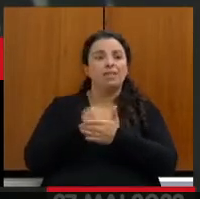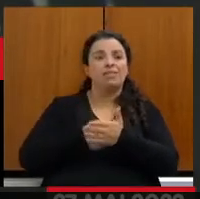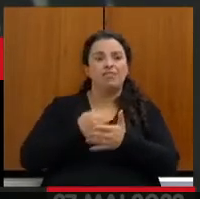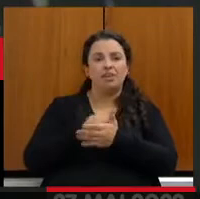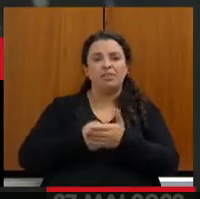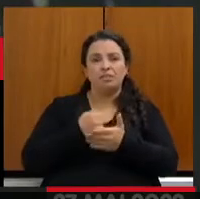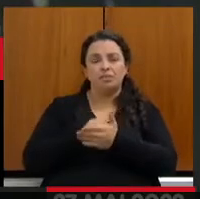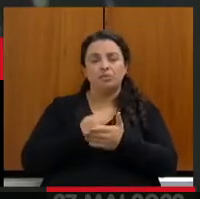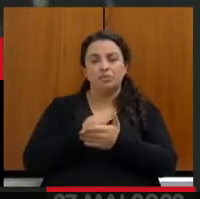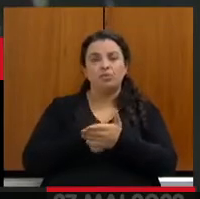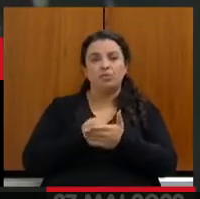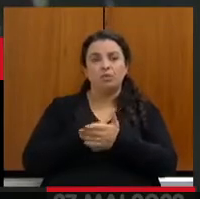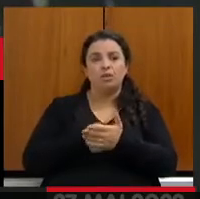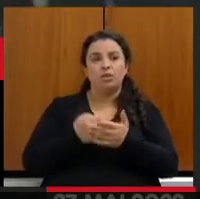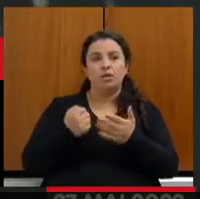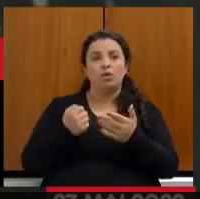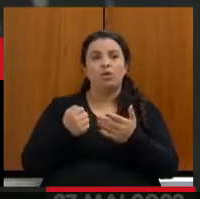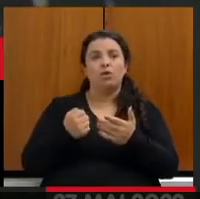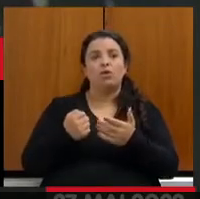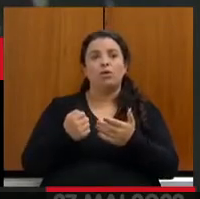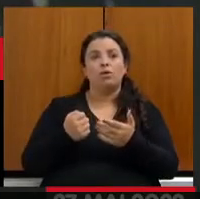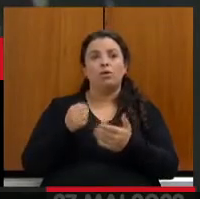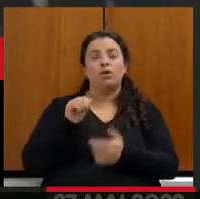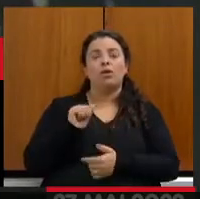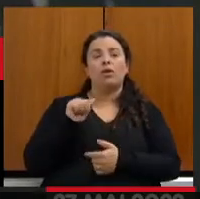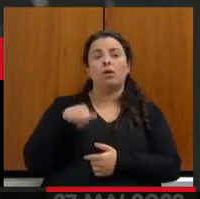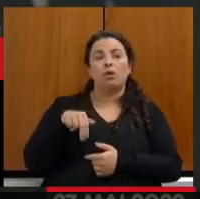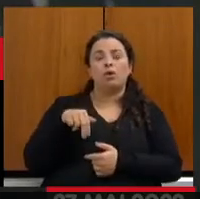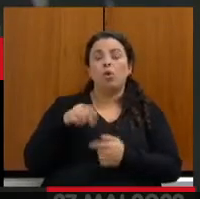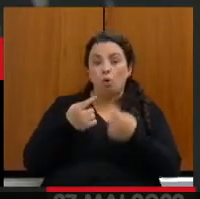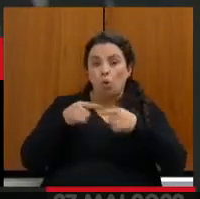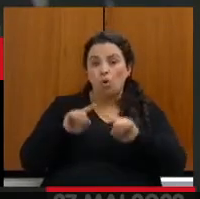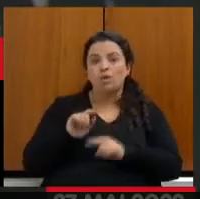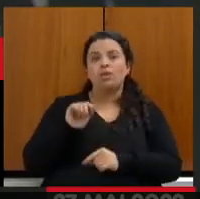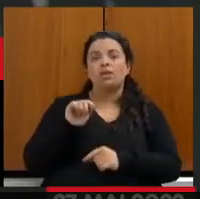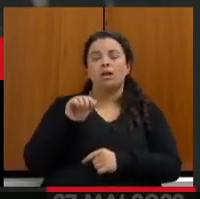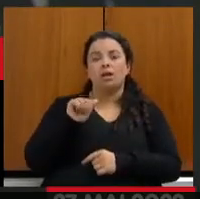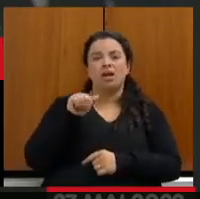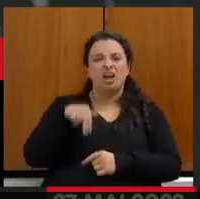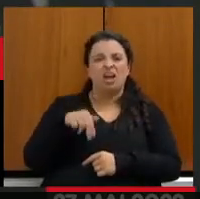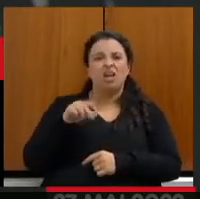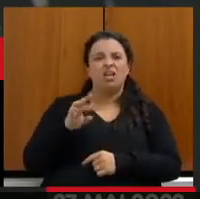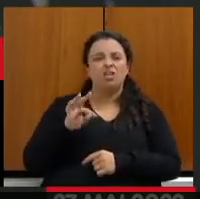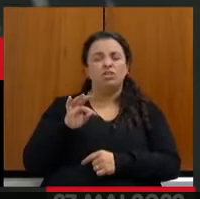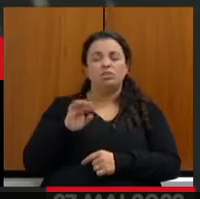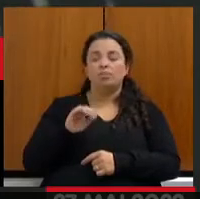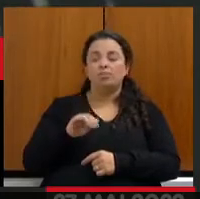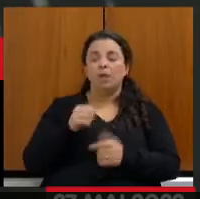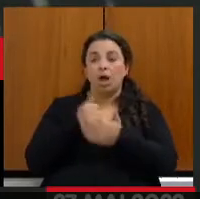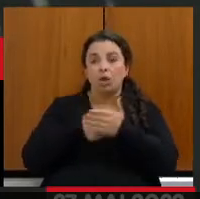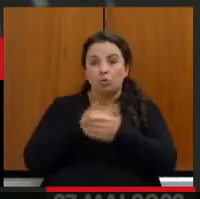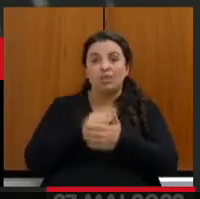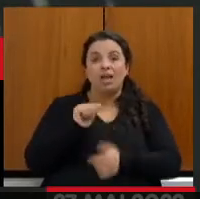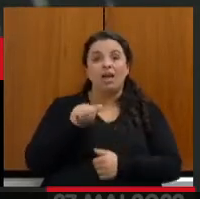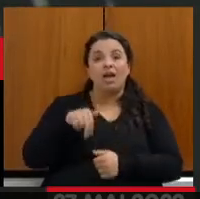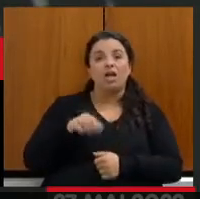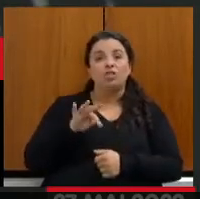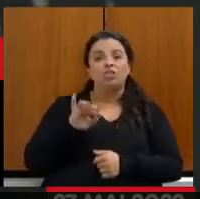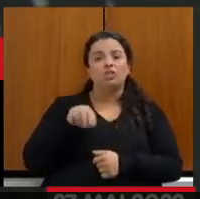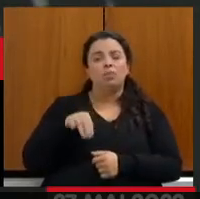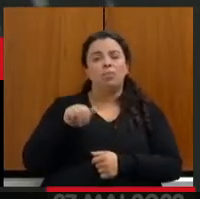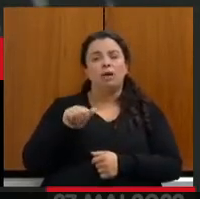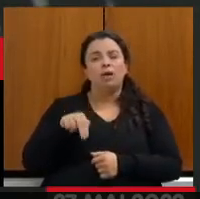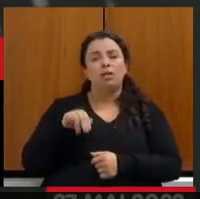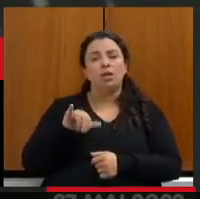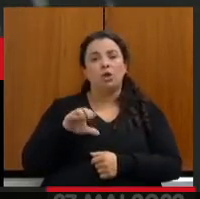nós assistimos né mais uma vez no estado brasileiro matando pessoas negras eu não posso sair daqui sem dizer